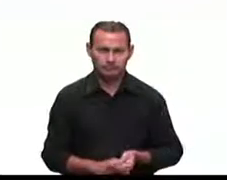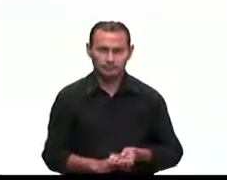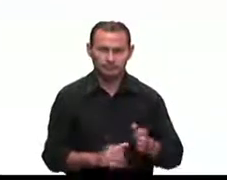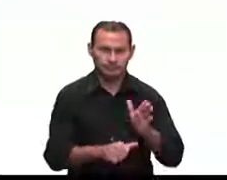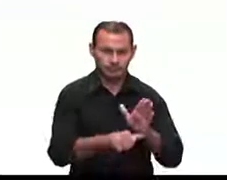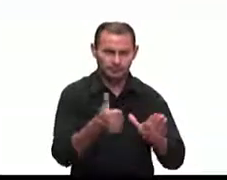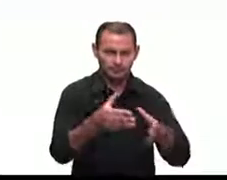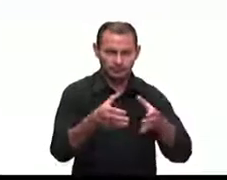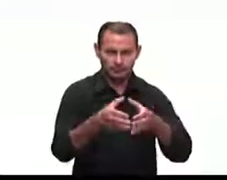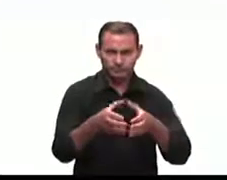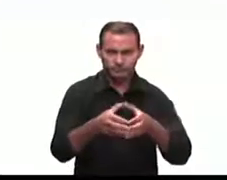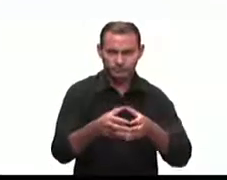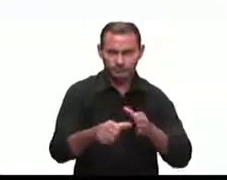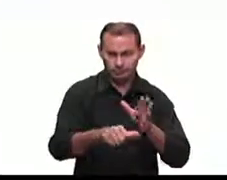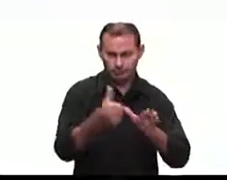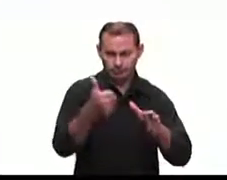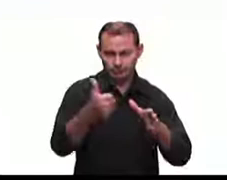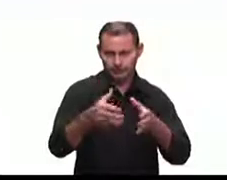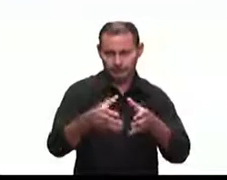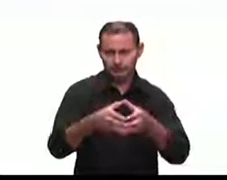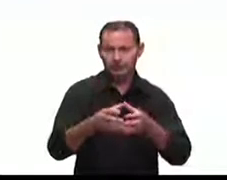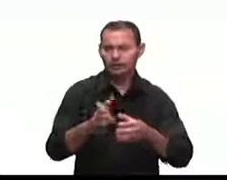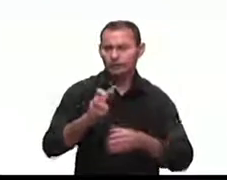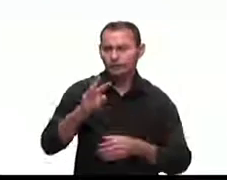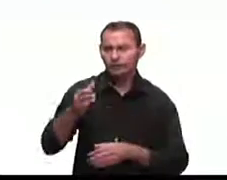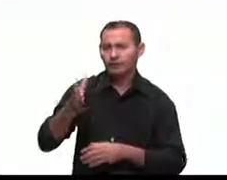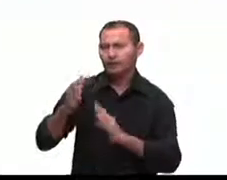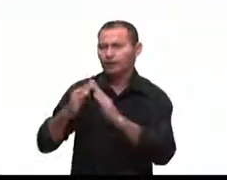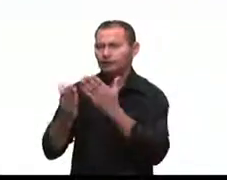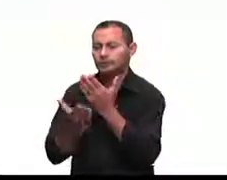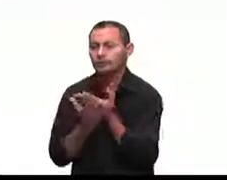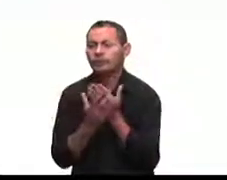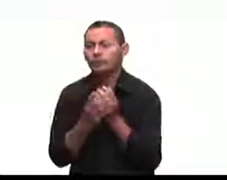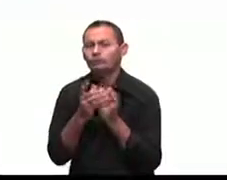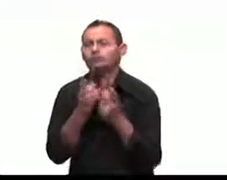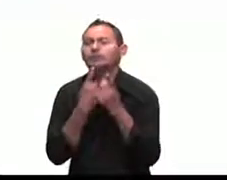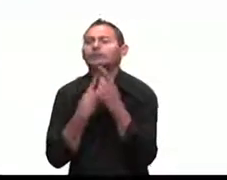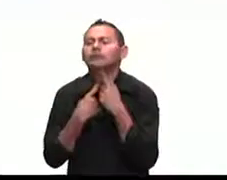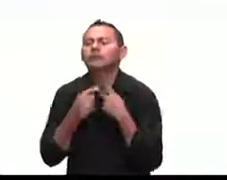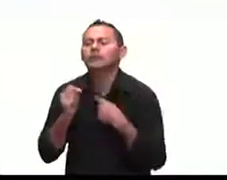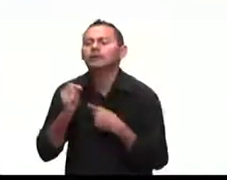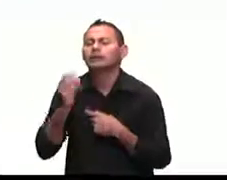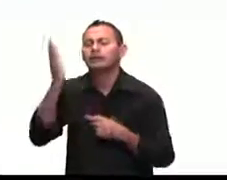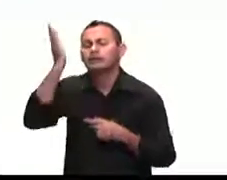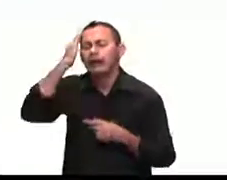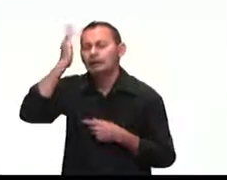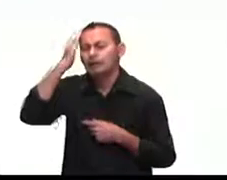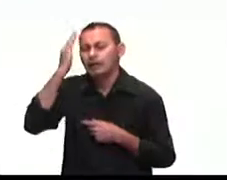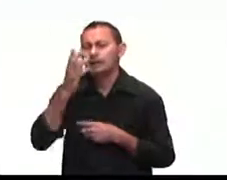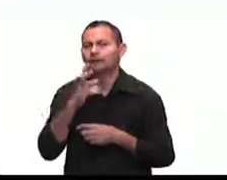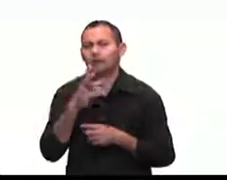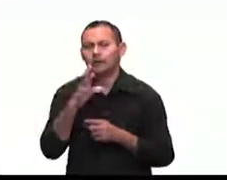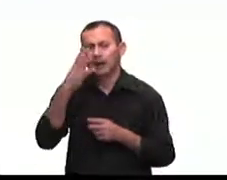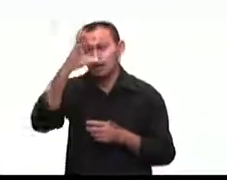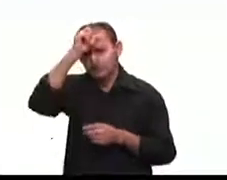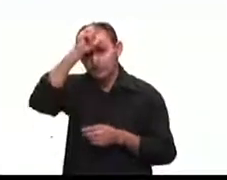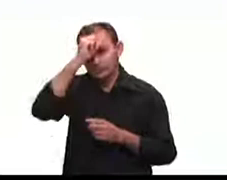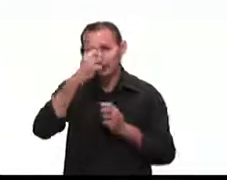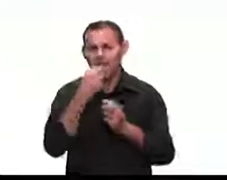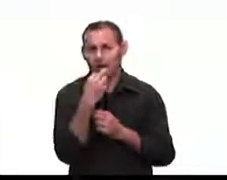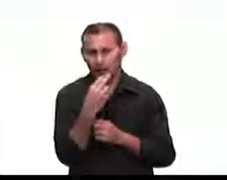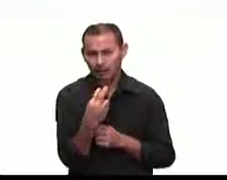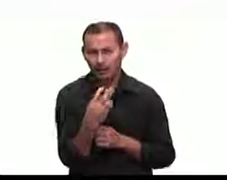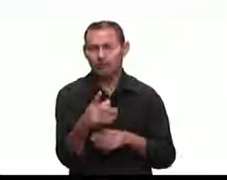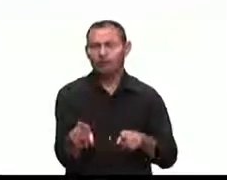Primeiro grupo, ele vai à escola com interesse no domínio da língua, com ênfase na